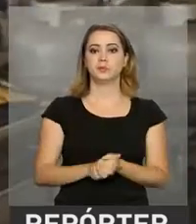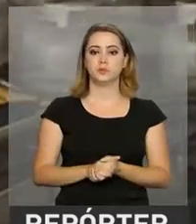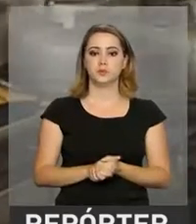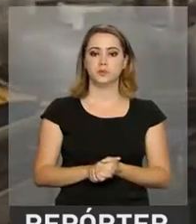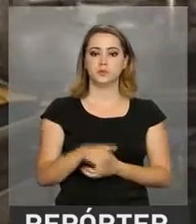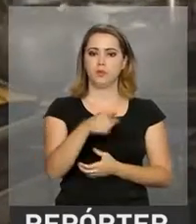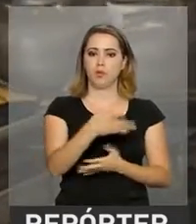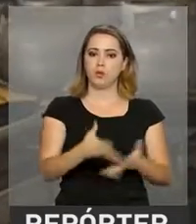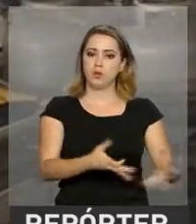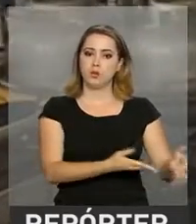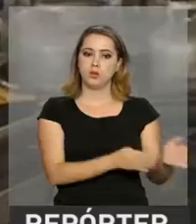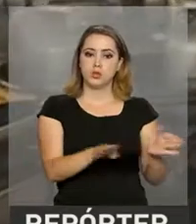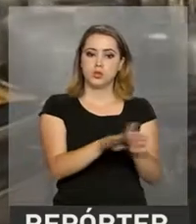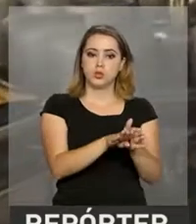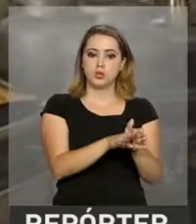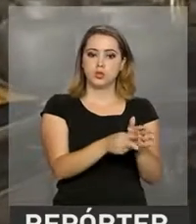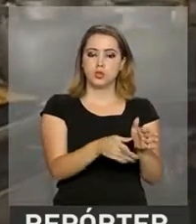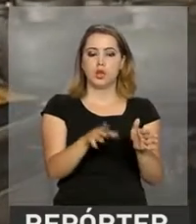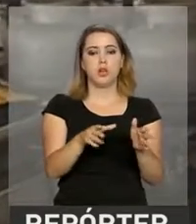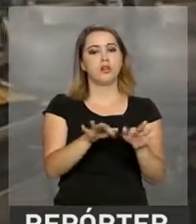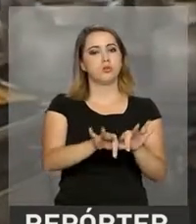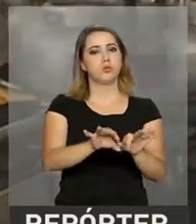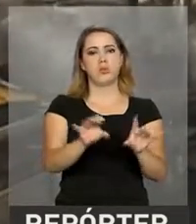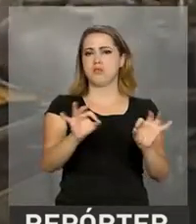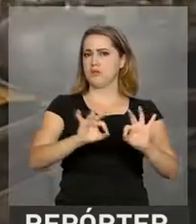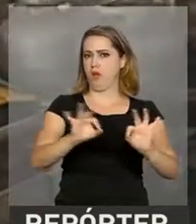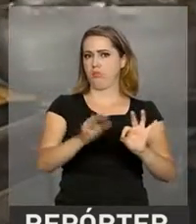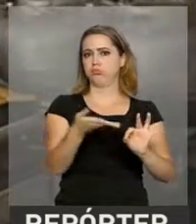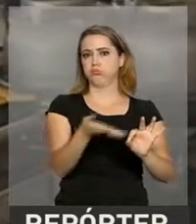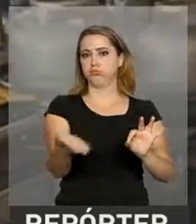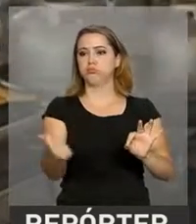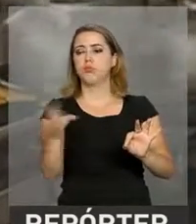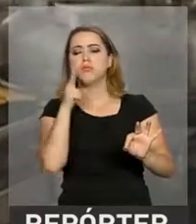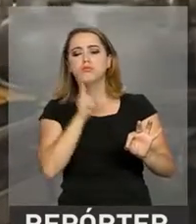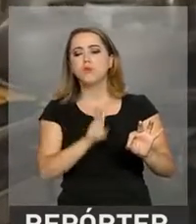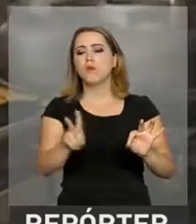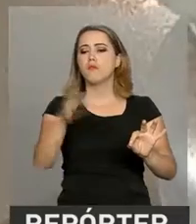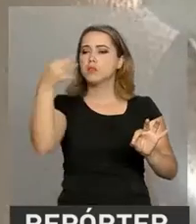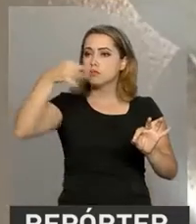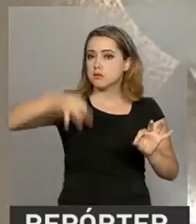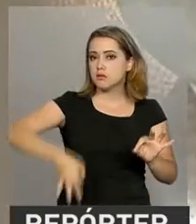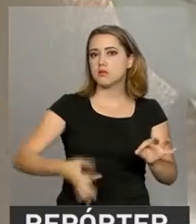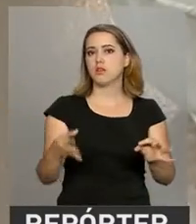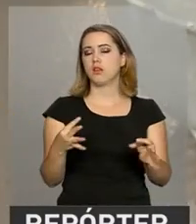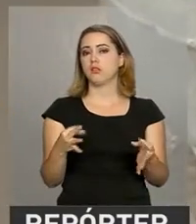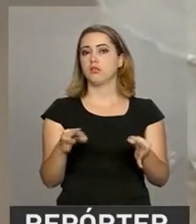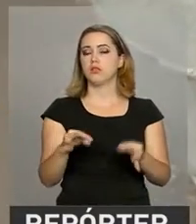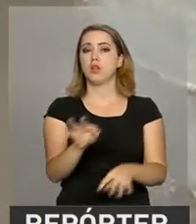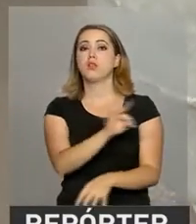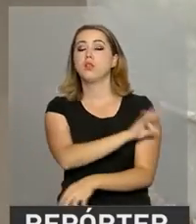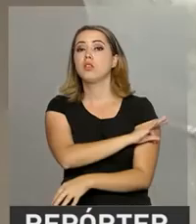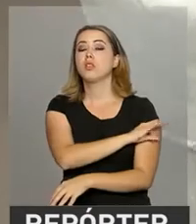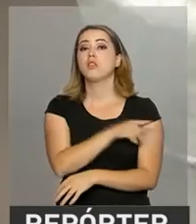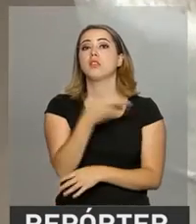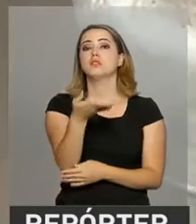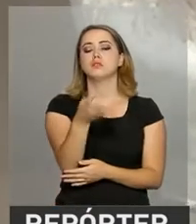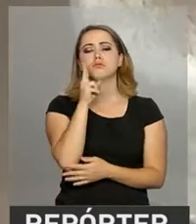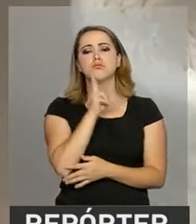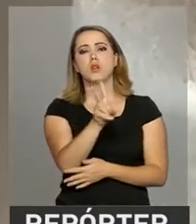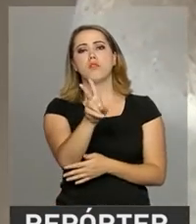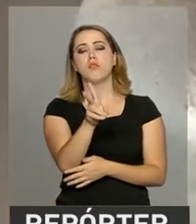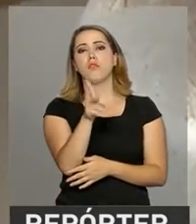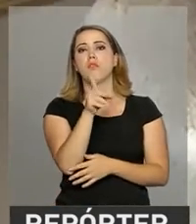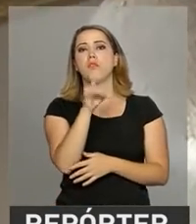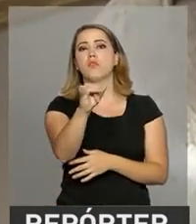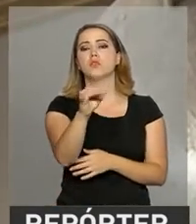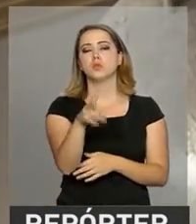vazios que chegam à unidade são avaliados de acordo com as normas técnicas tanto pela data de validade quanto pelo